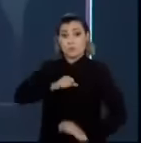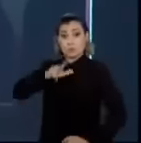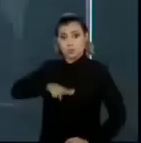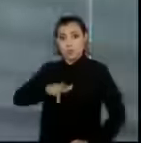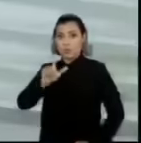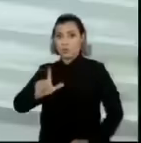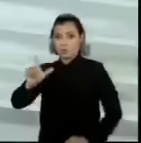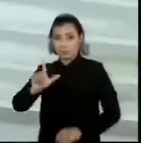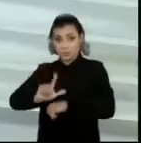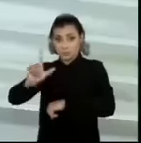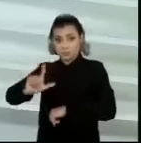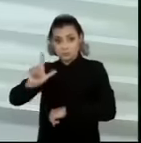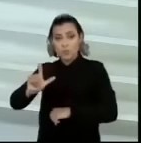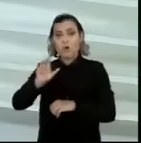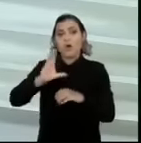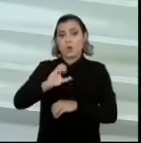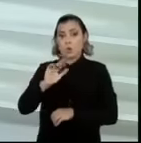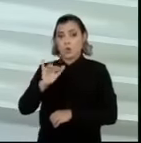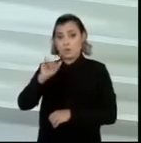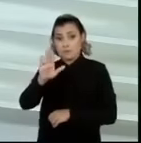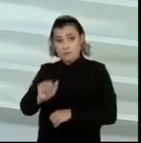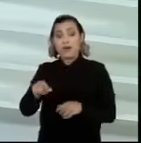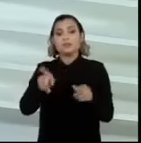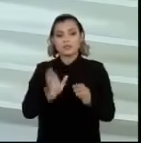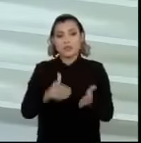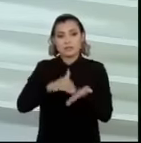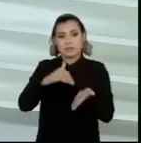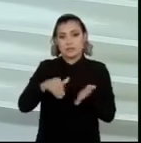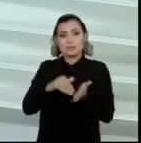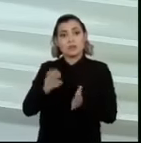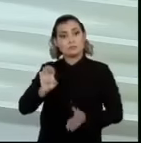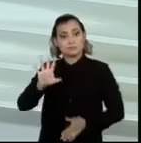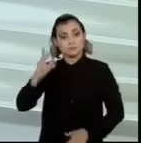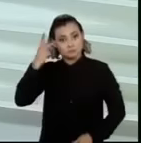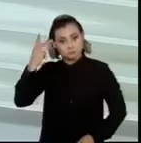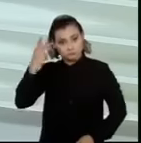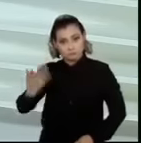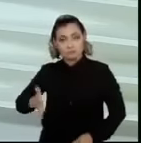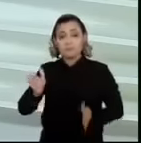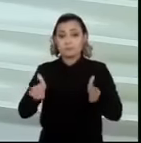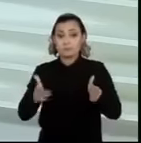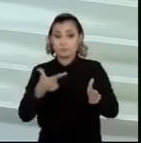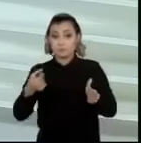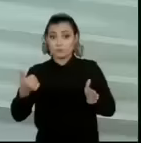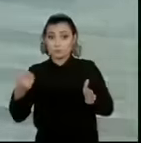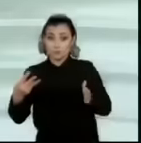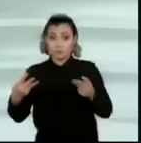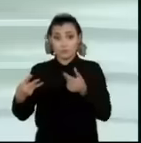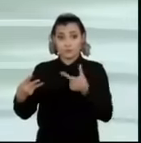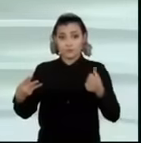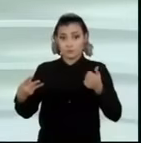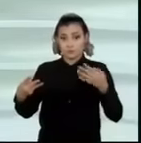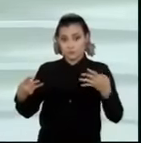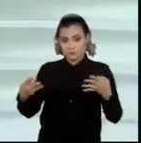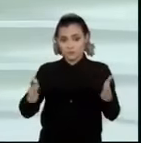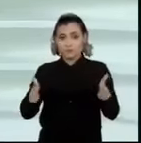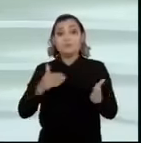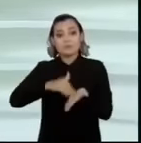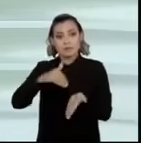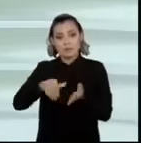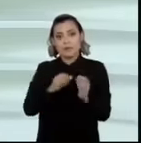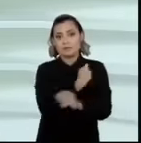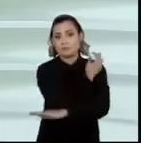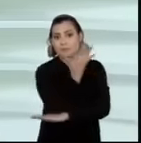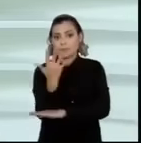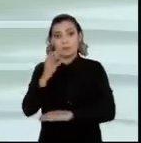e Lisboa. Foi secretário particular do governador do estado de São Paulo entre 2013 e 2014 e secretário do Meio